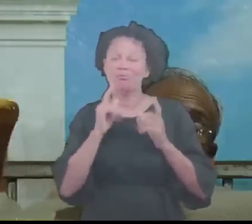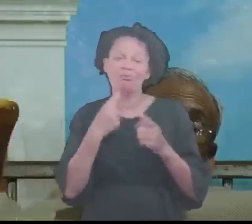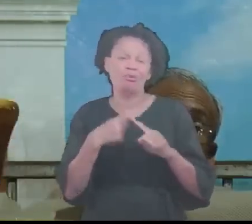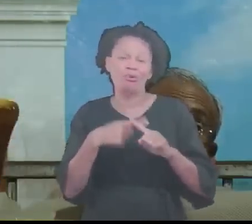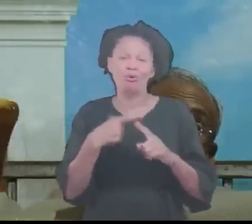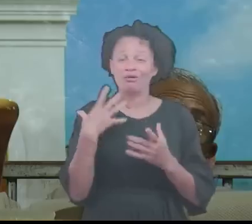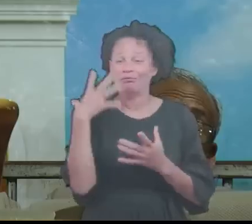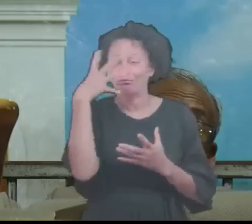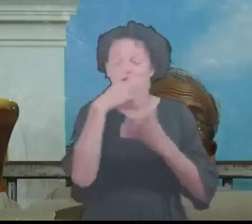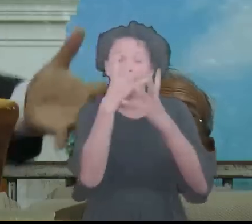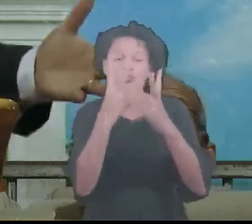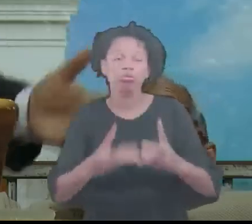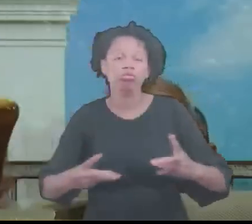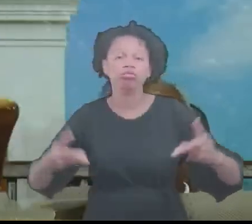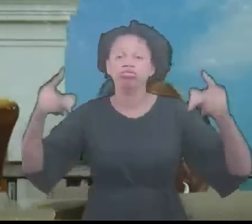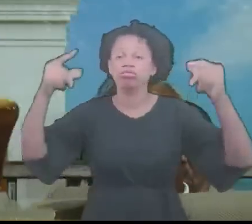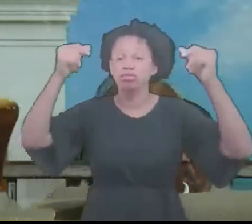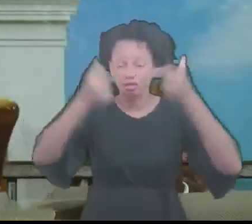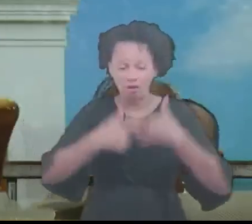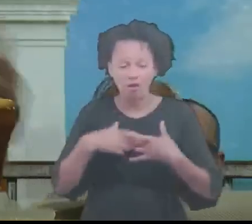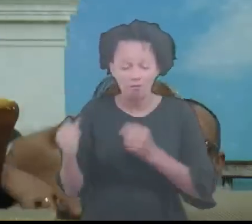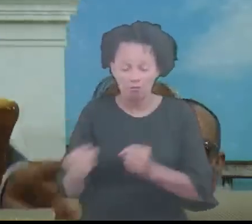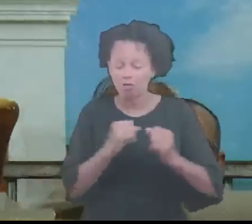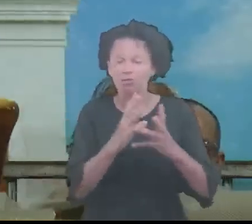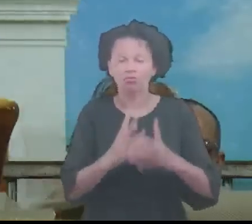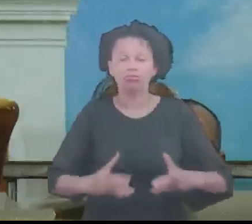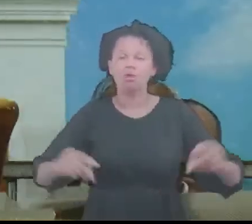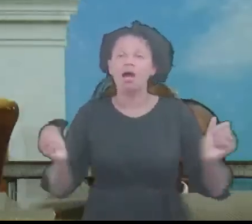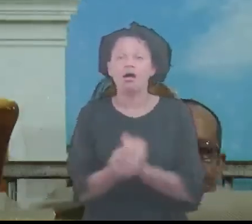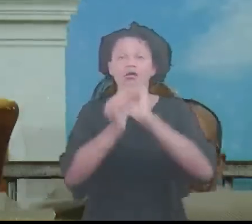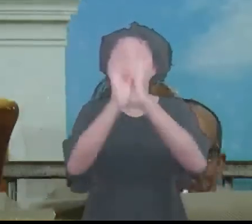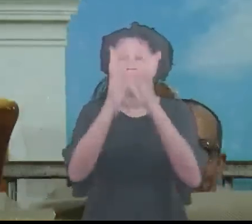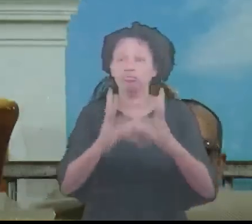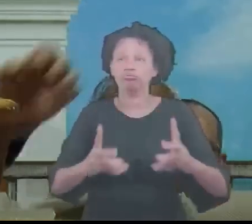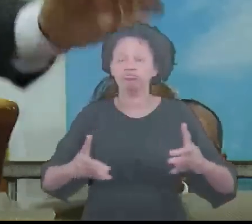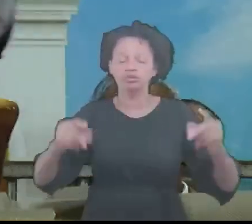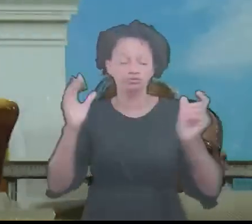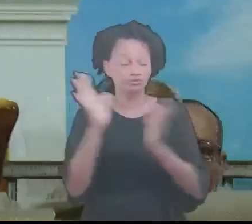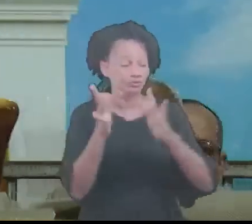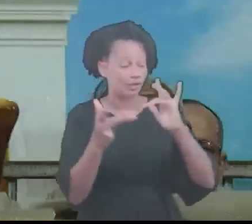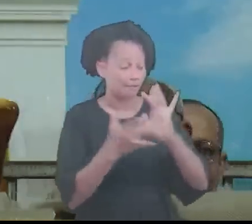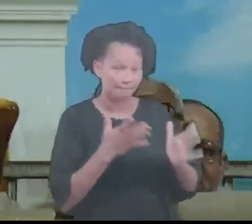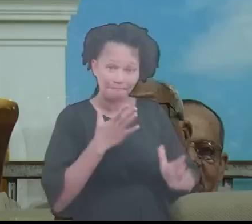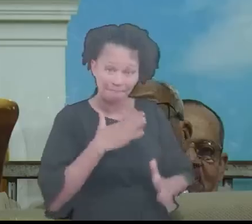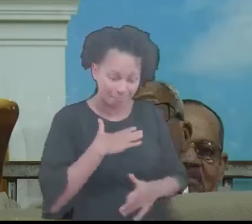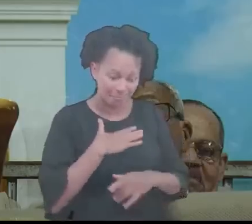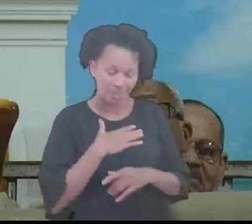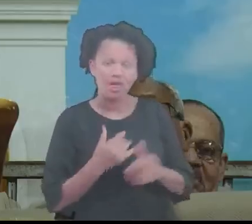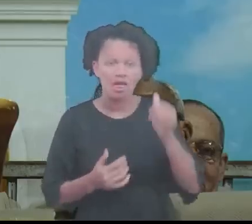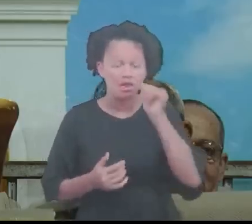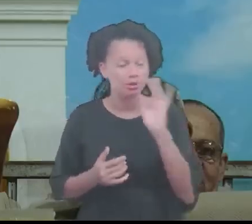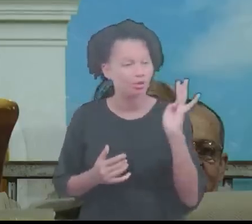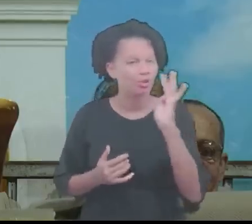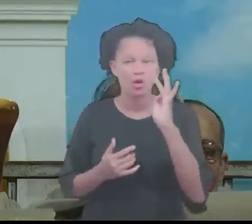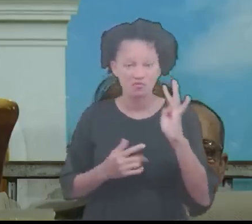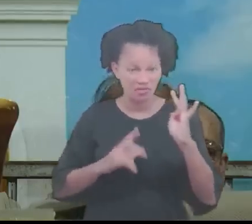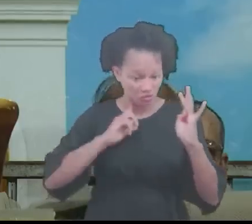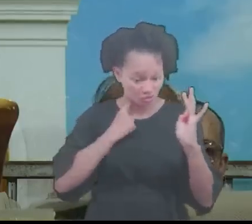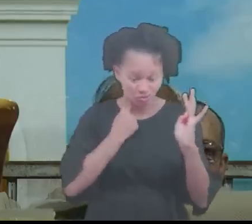força desaparece, o poder desaparece, a glória desaparece. Aí Jesus diz, pois a minha noiva nem vai ter mácula,